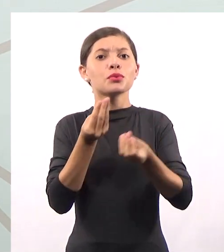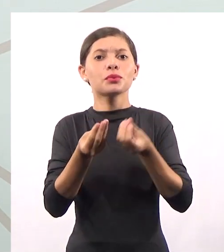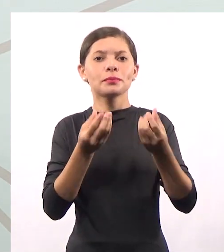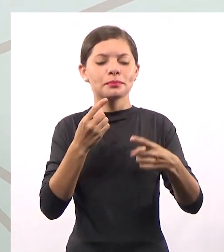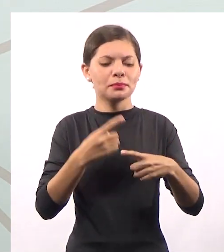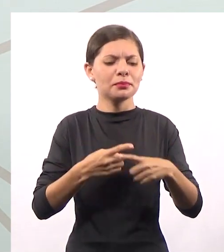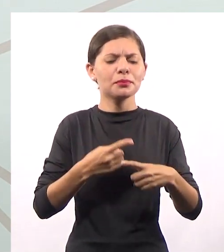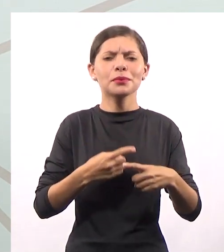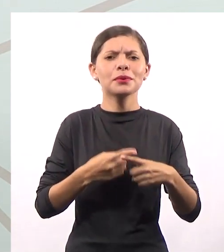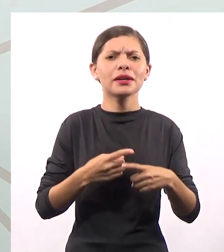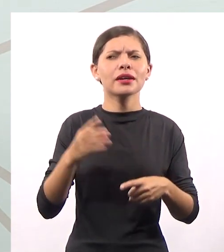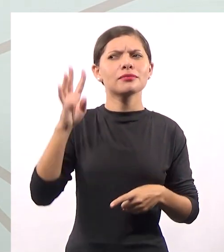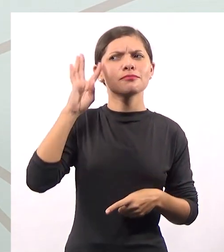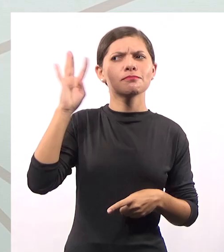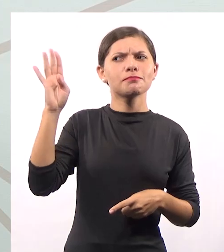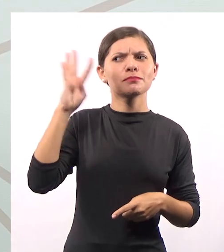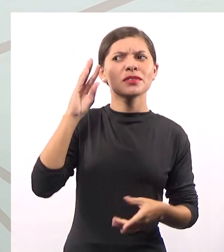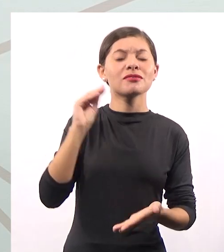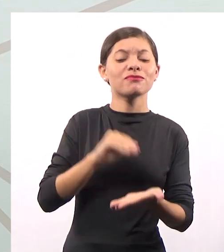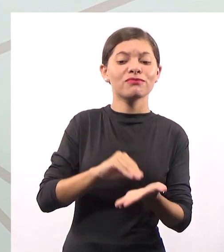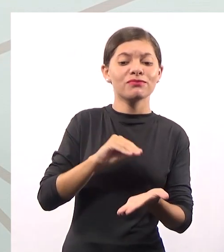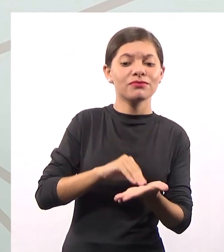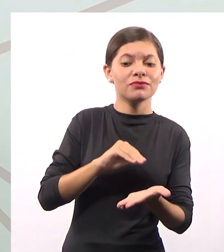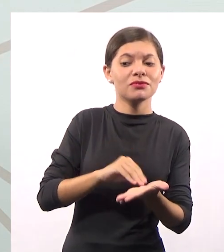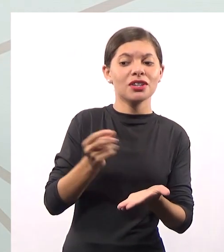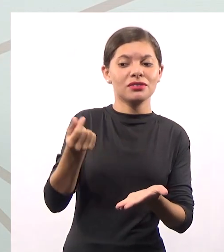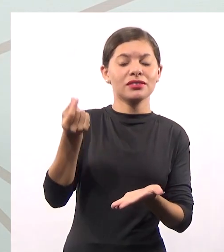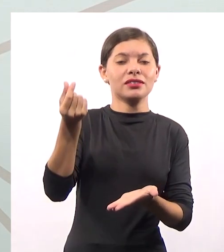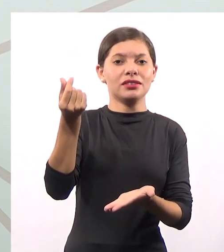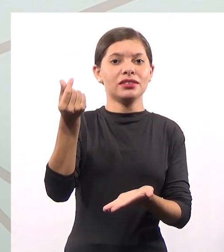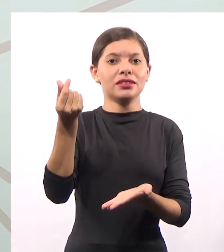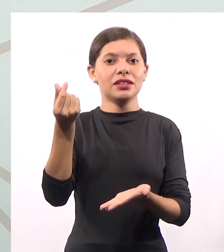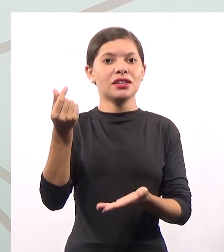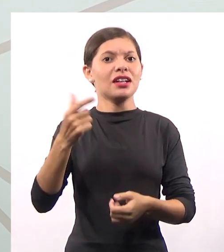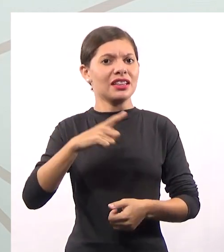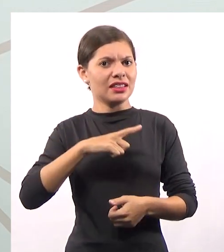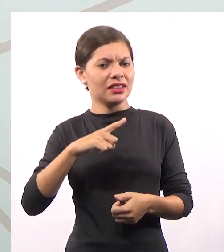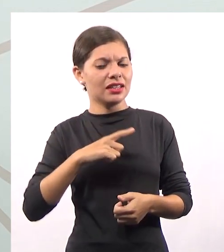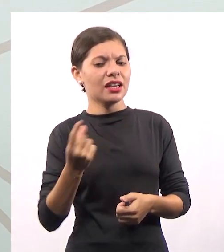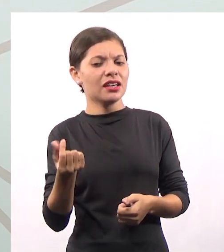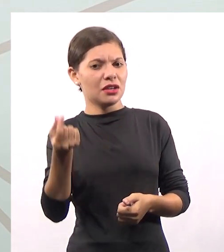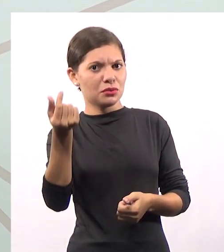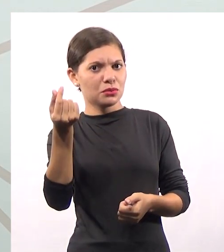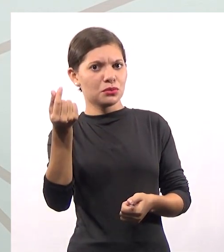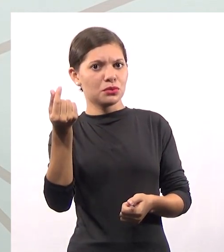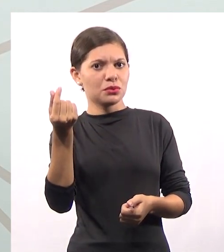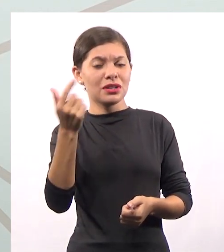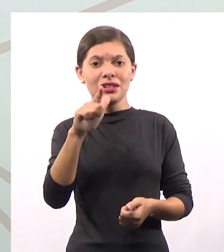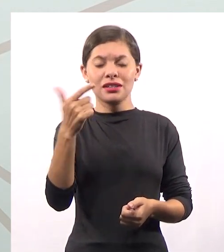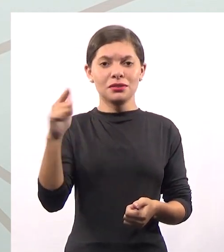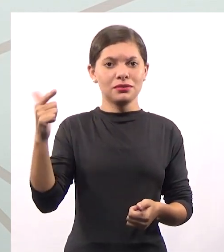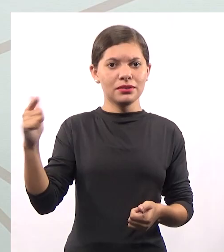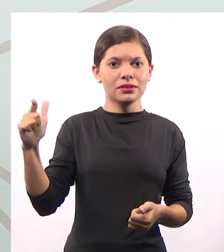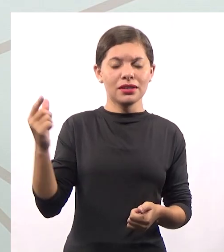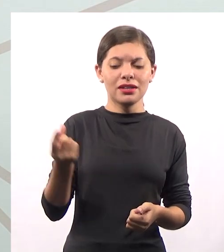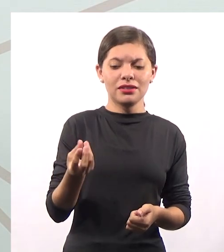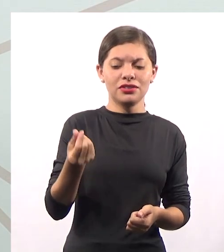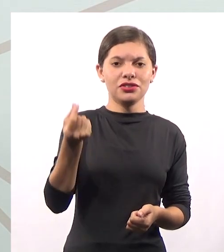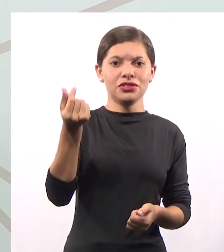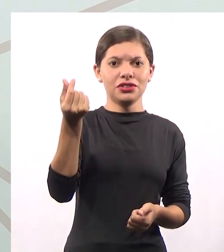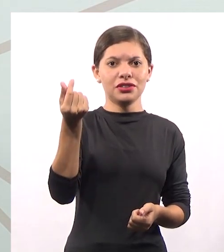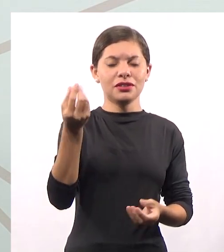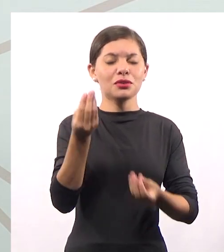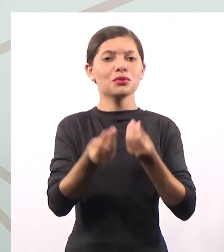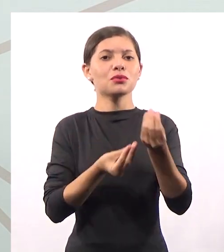Por que a gente sempre imagina que falta recurso para a educação? Tem recurso suficiente? Não tem recurso